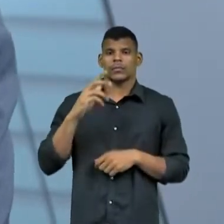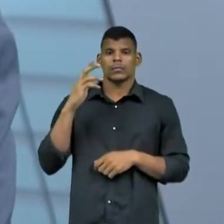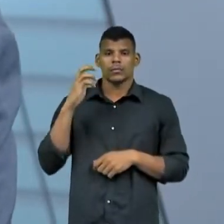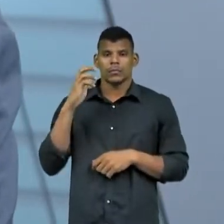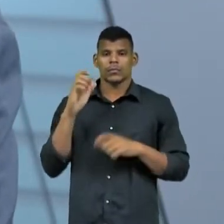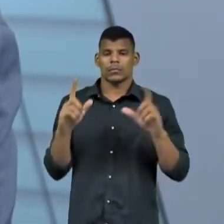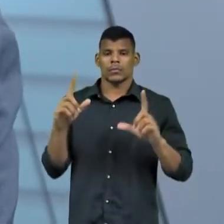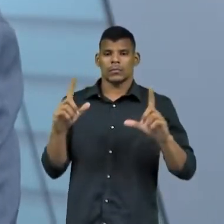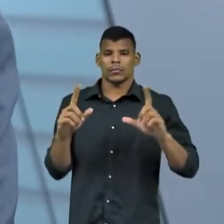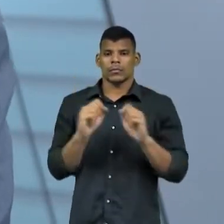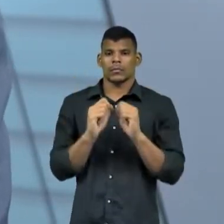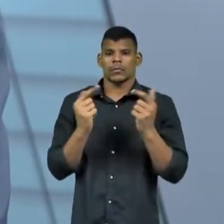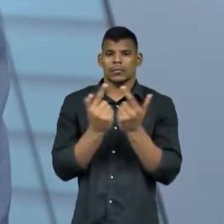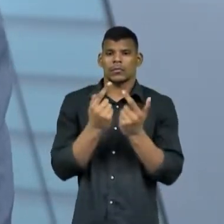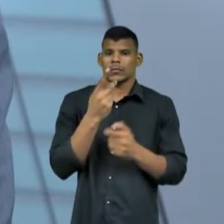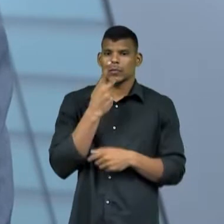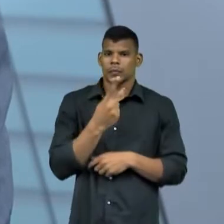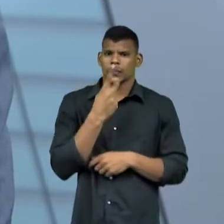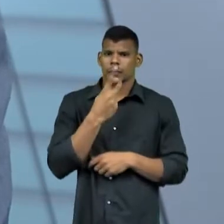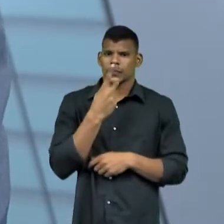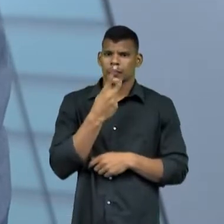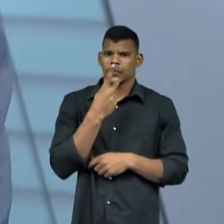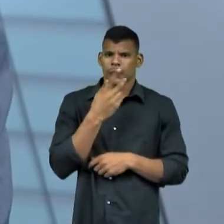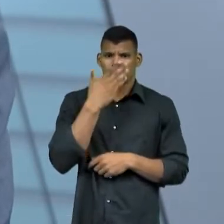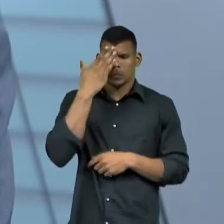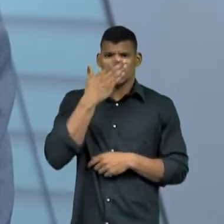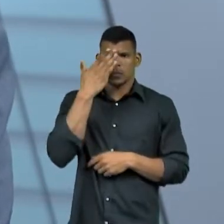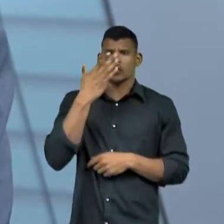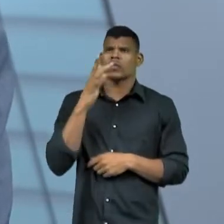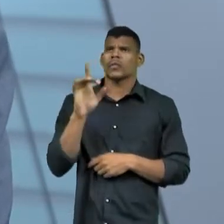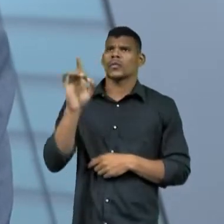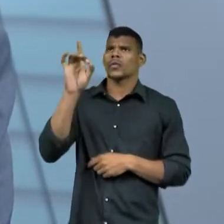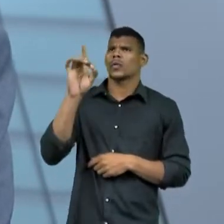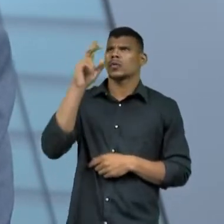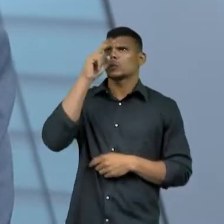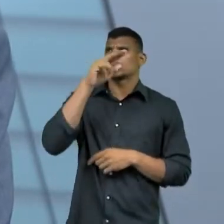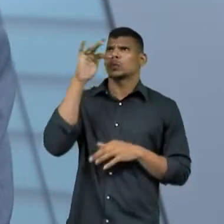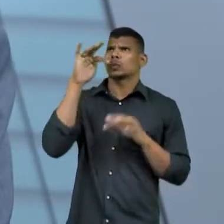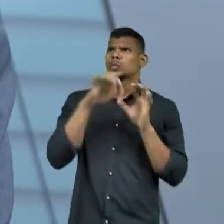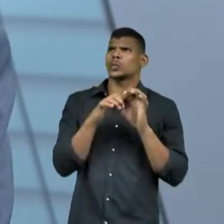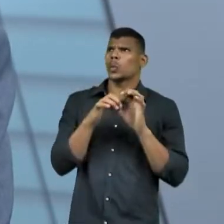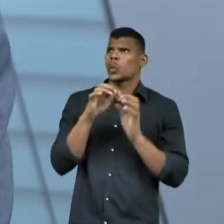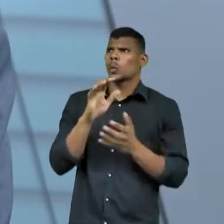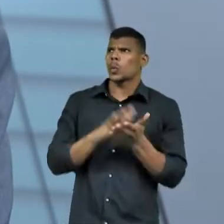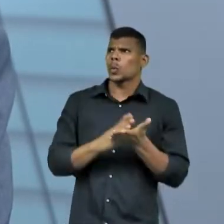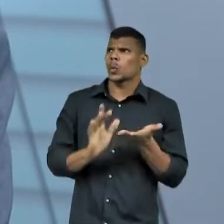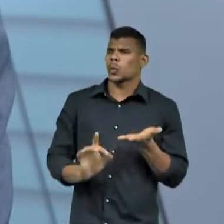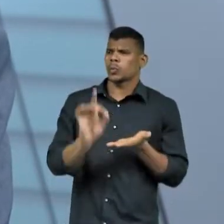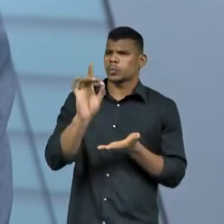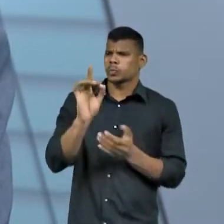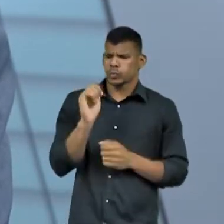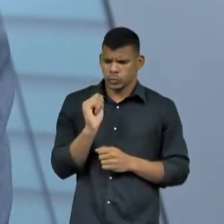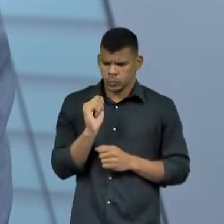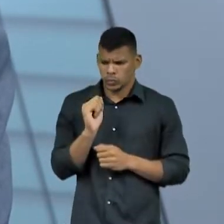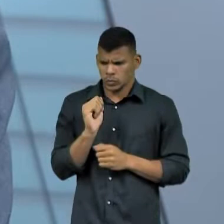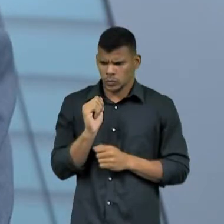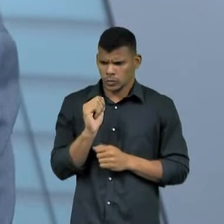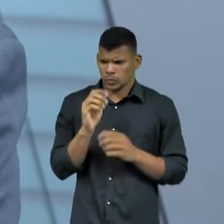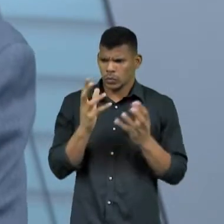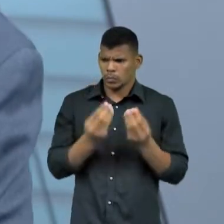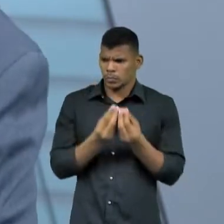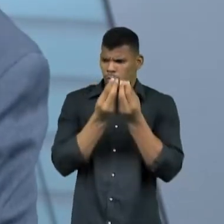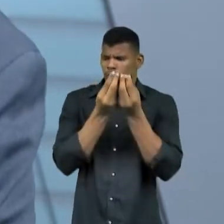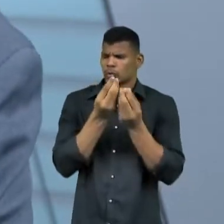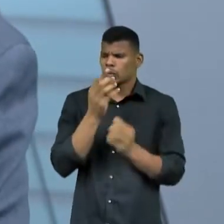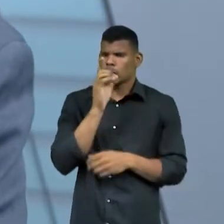Mungo Senor falou aí da dos prostíbulos aí eu me lembrei da passagem bíblica que Aliás foi a humilia da missa